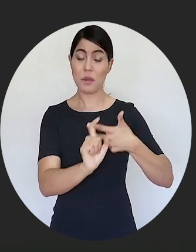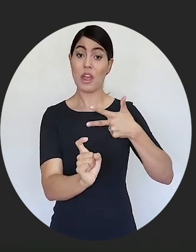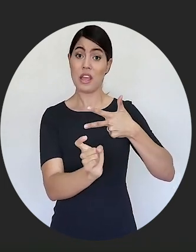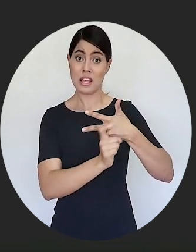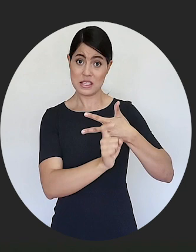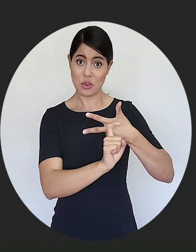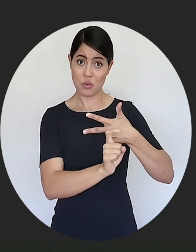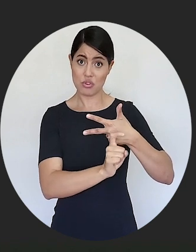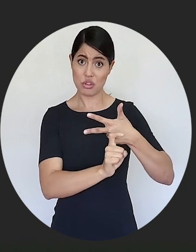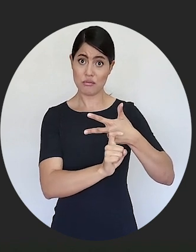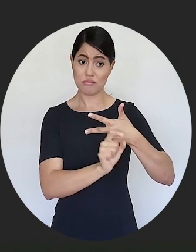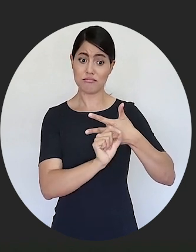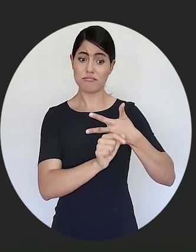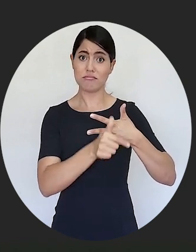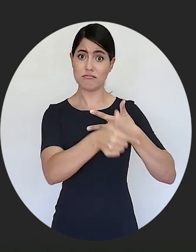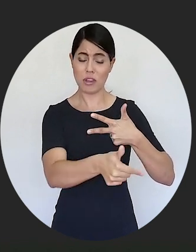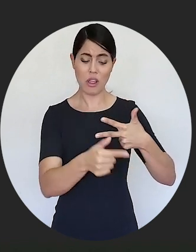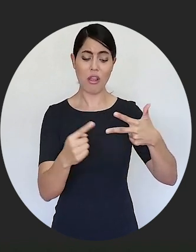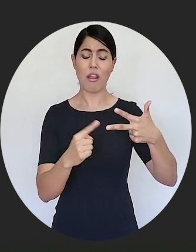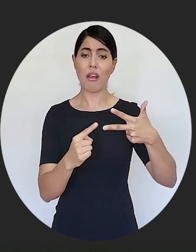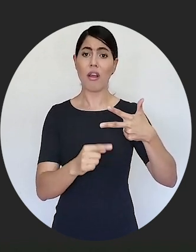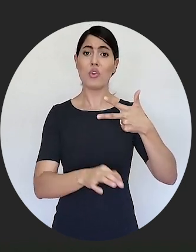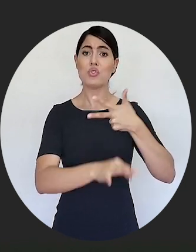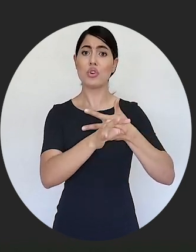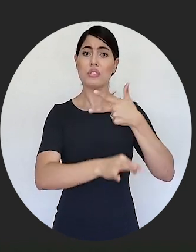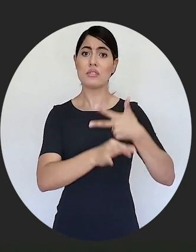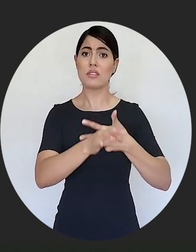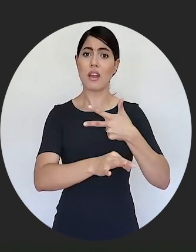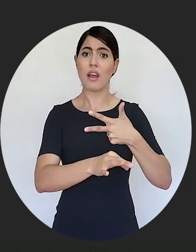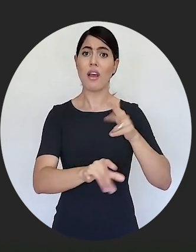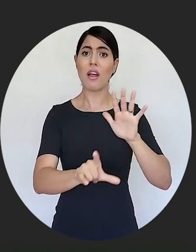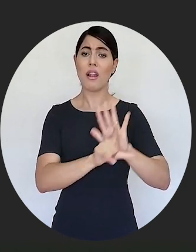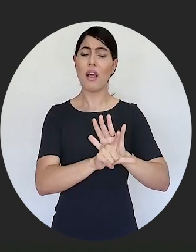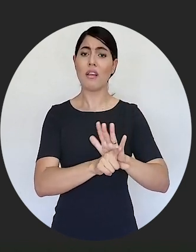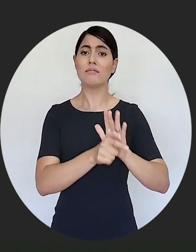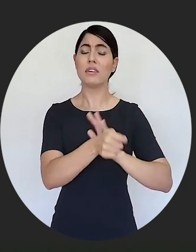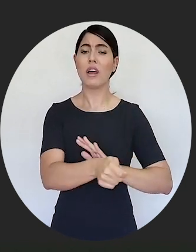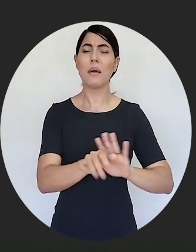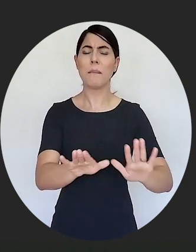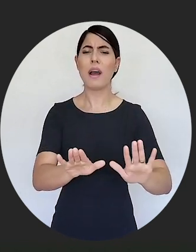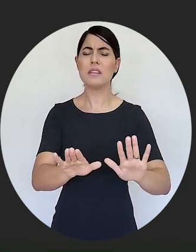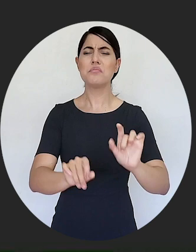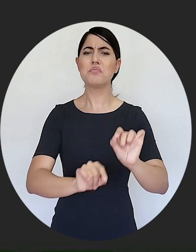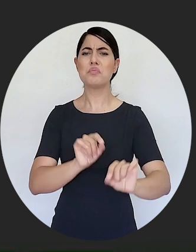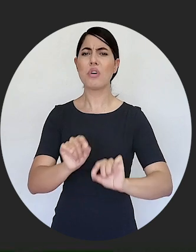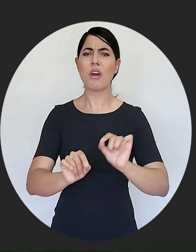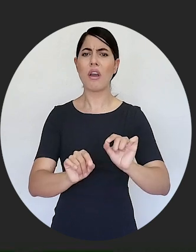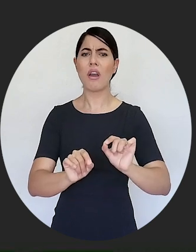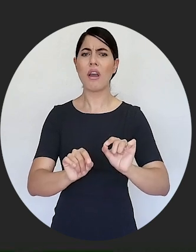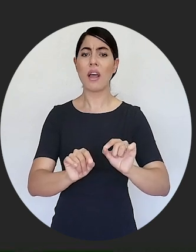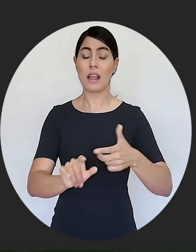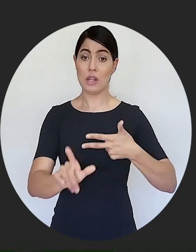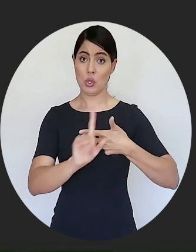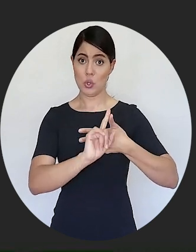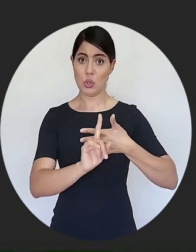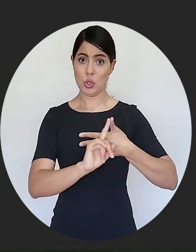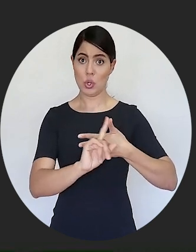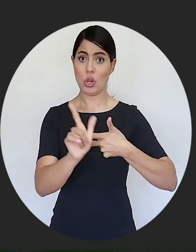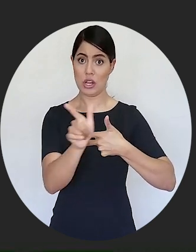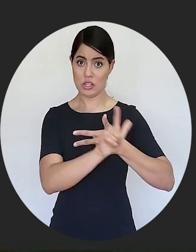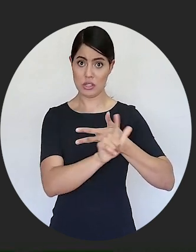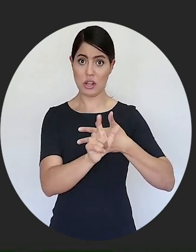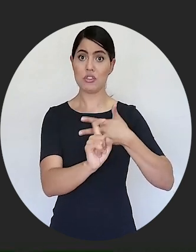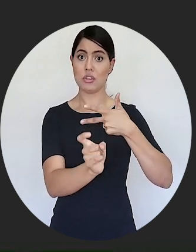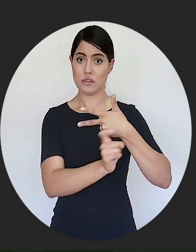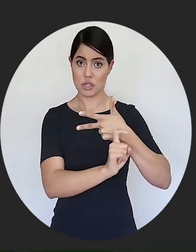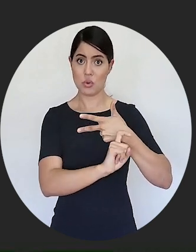poder executivo para executar a máquina pública e um poder judiciário para aplicar ali o caso concreto. Nós sabemos que os membros do poder legislativo